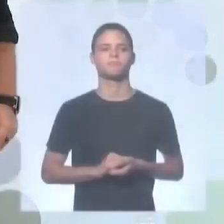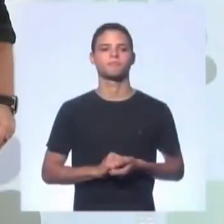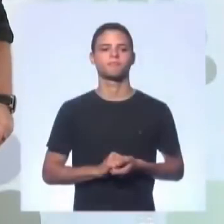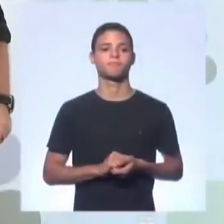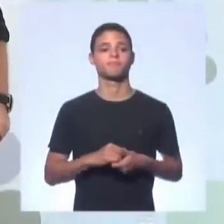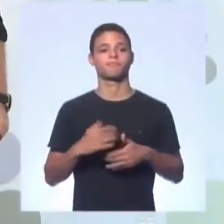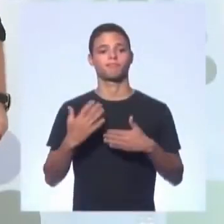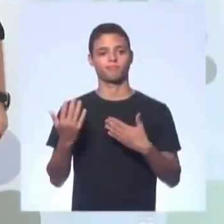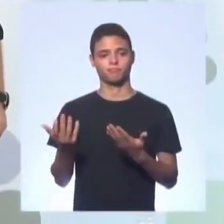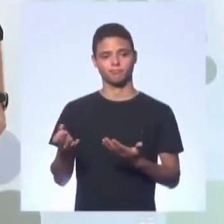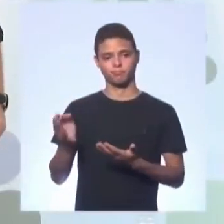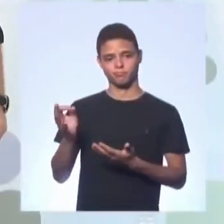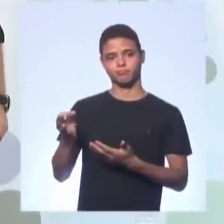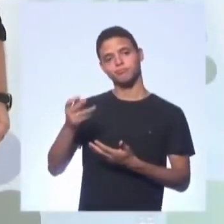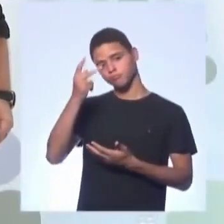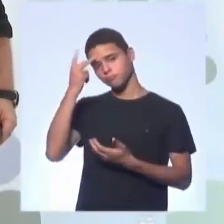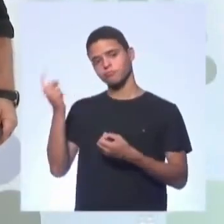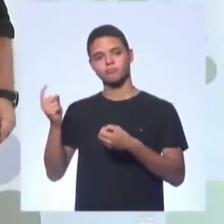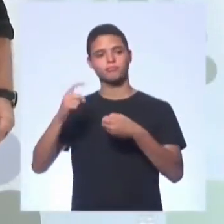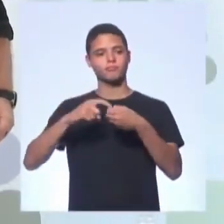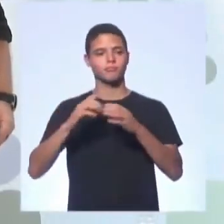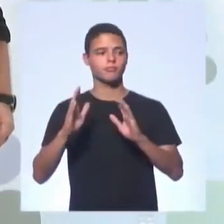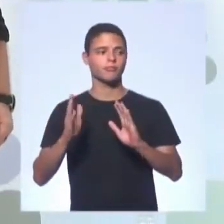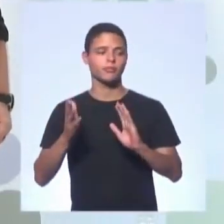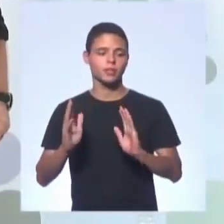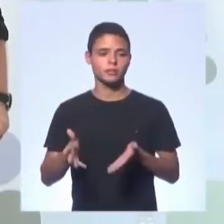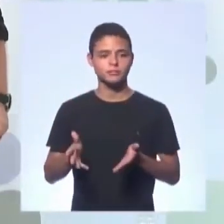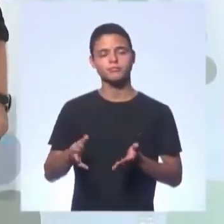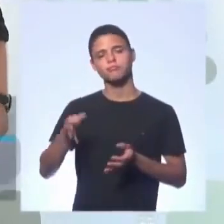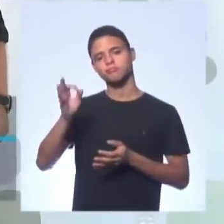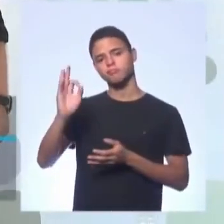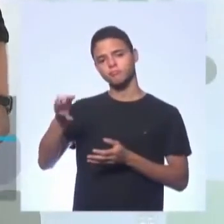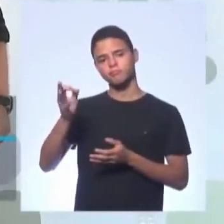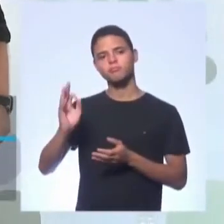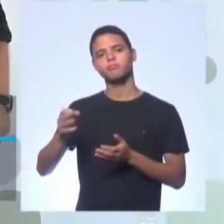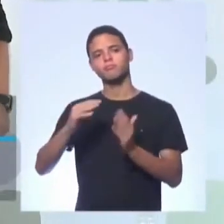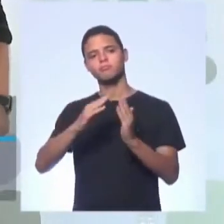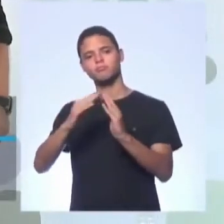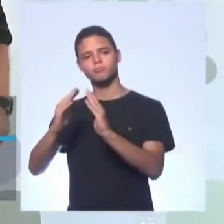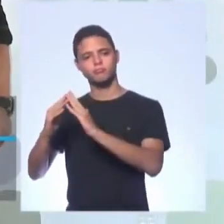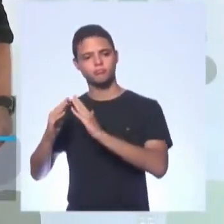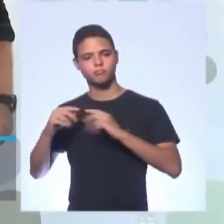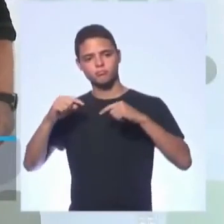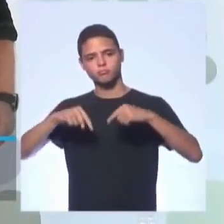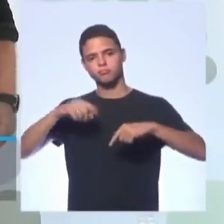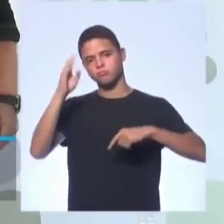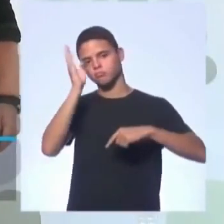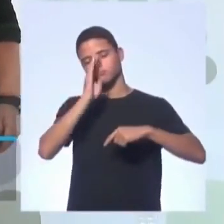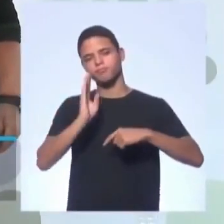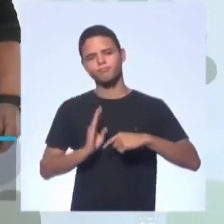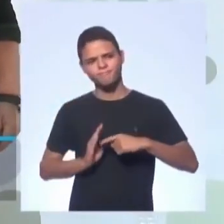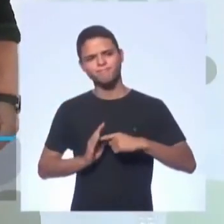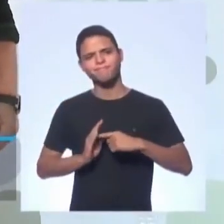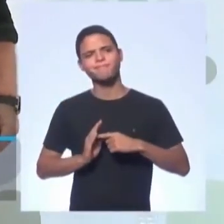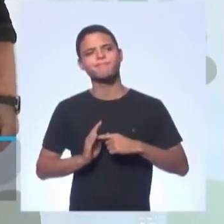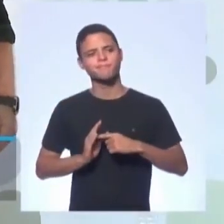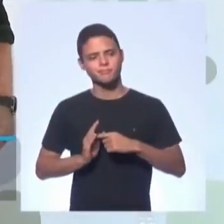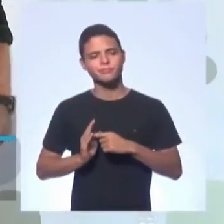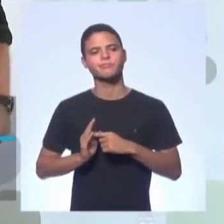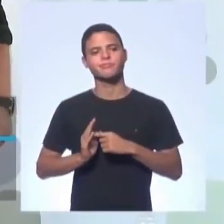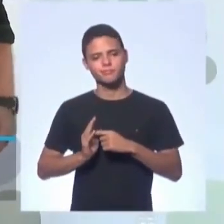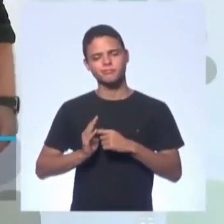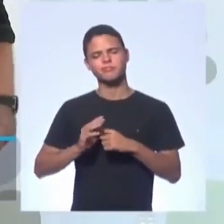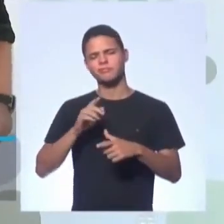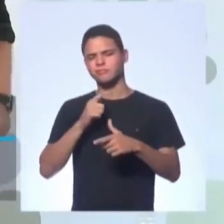É isso aí, pessoal. Voltamos, né? Com certeza, né, essa questão aí das moradias aqui no Brasil, ela é, eu acho que um dos